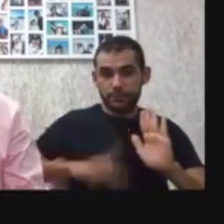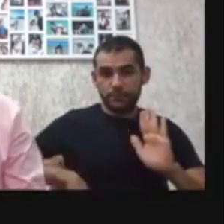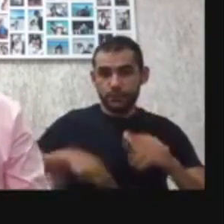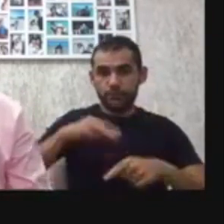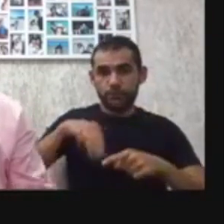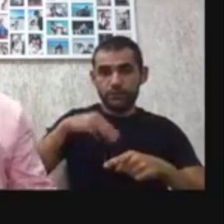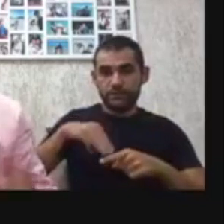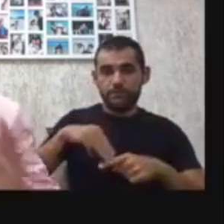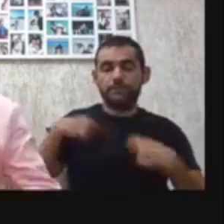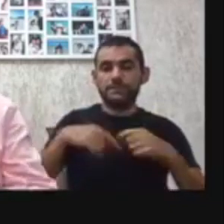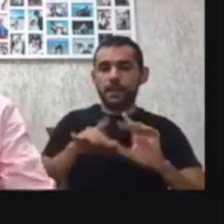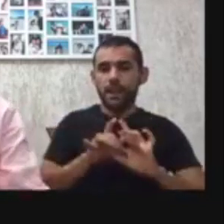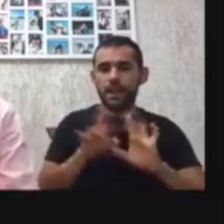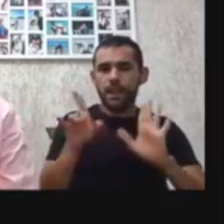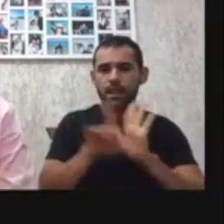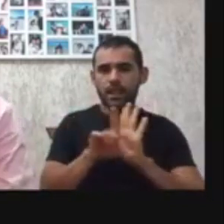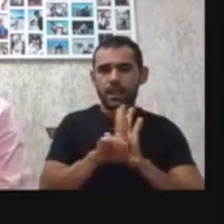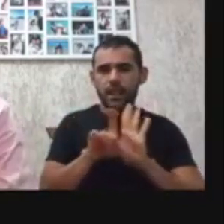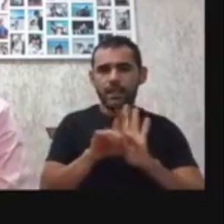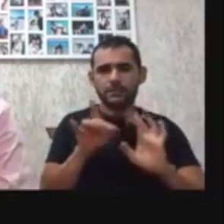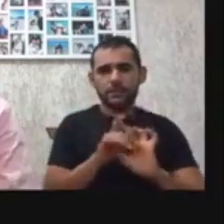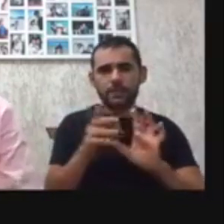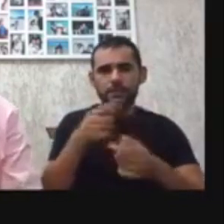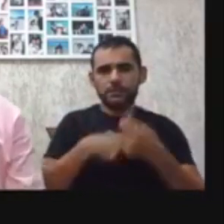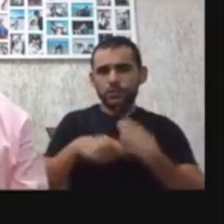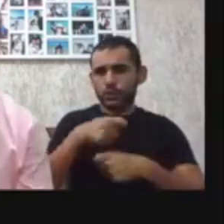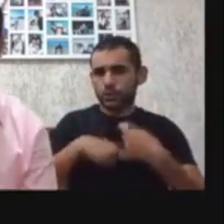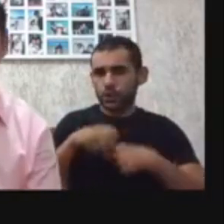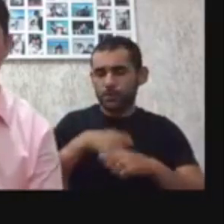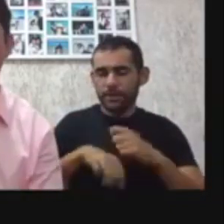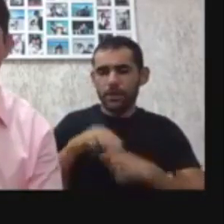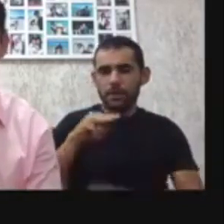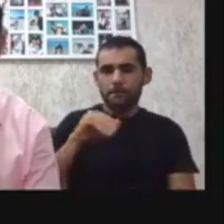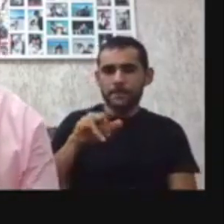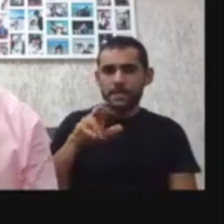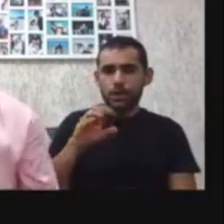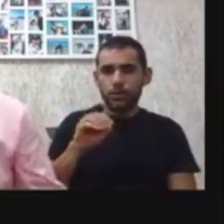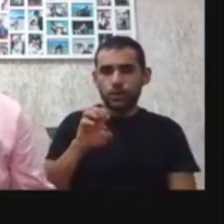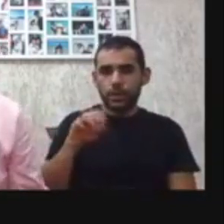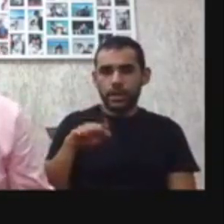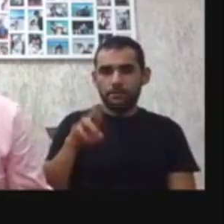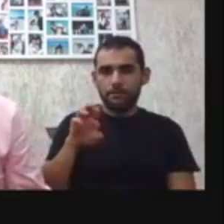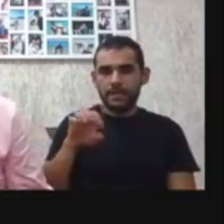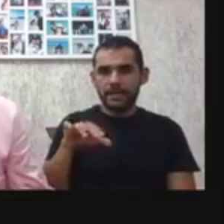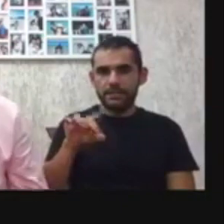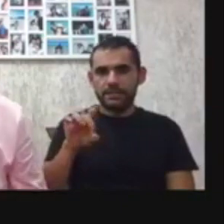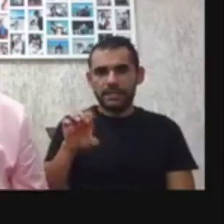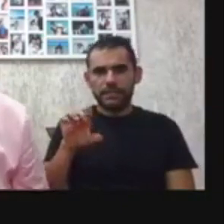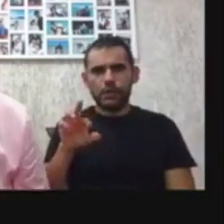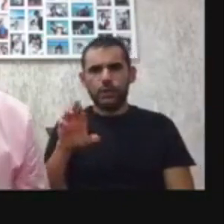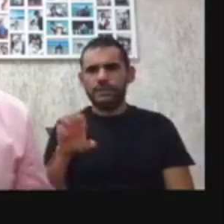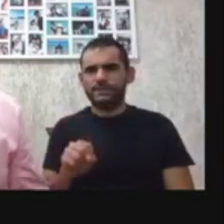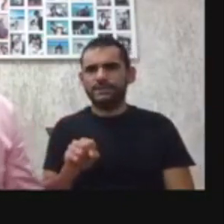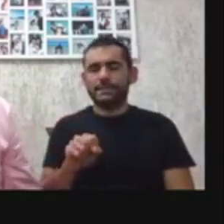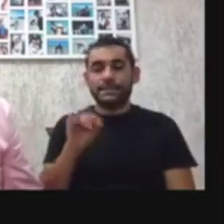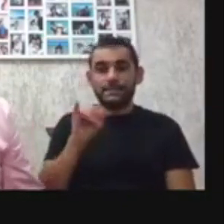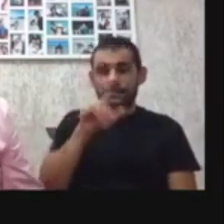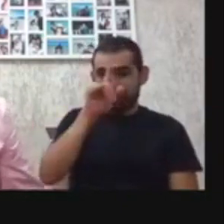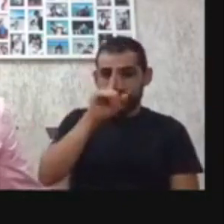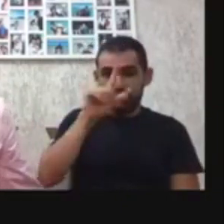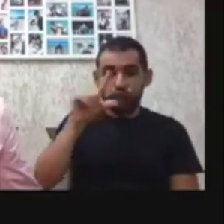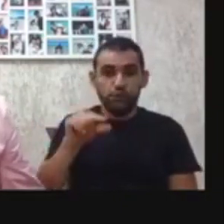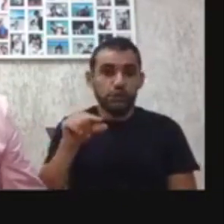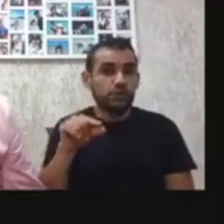dar liberdade, como a lei de liberdade econômica que veio aí para os microempreendedores. Hoje você pode abrir aí, se for risco mínimo, aí na